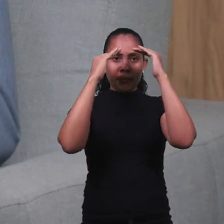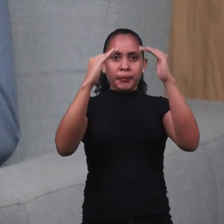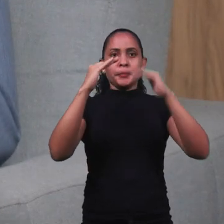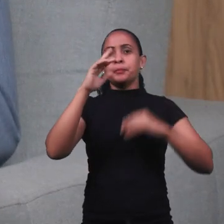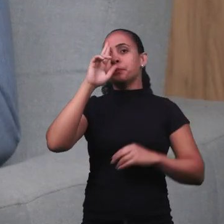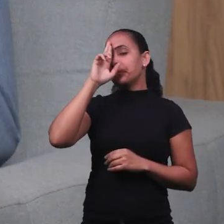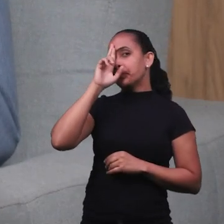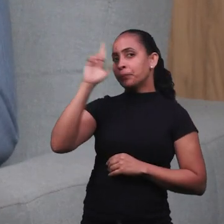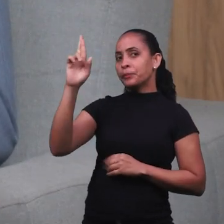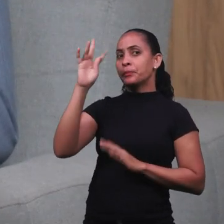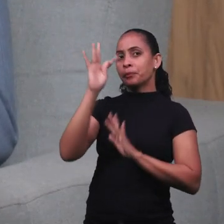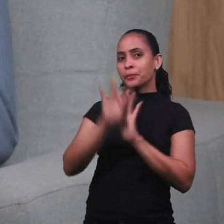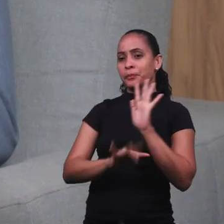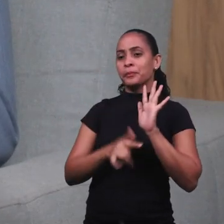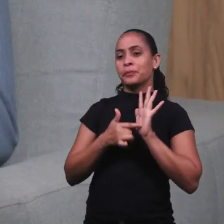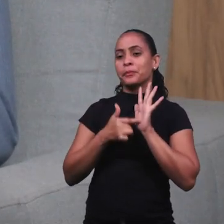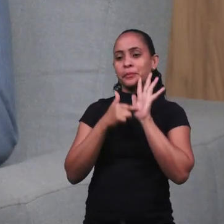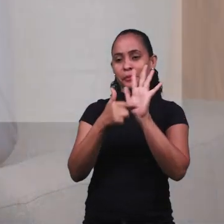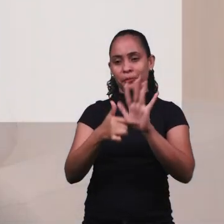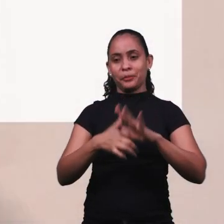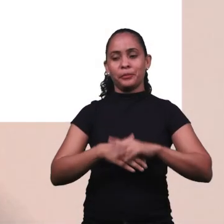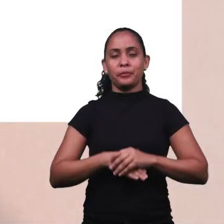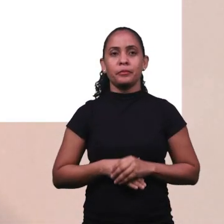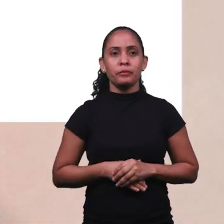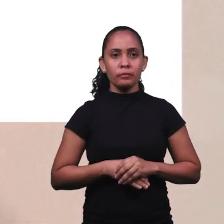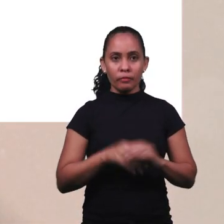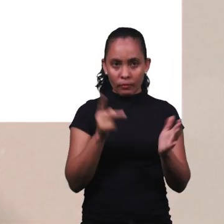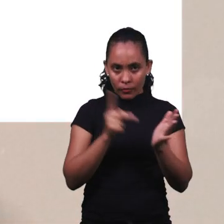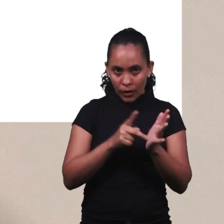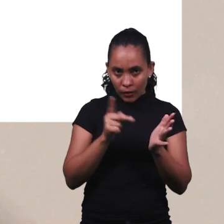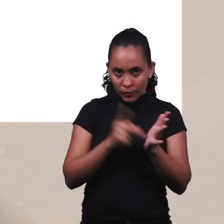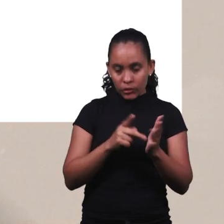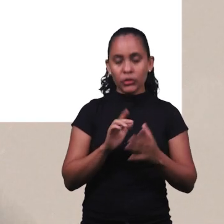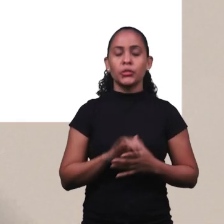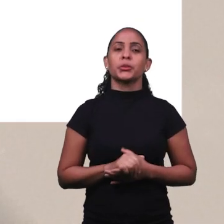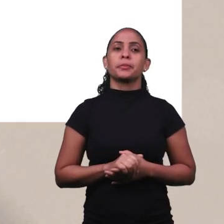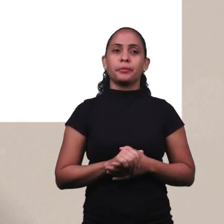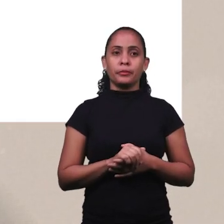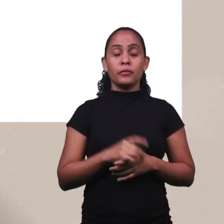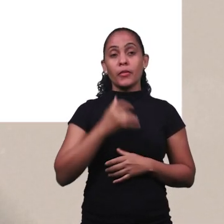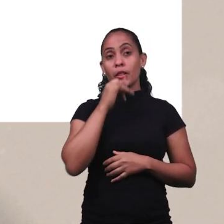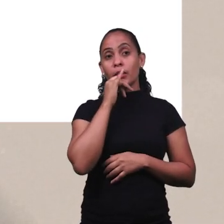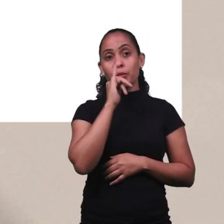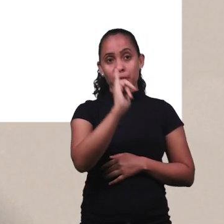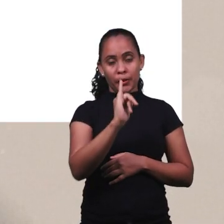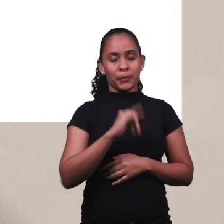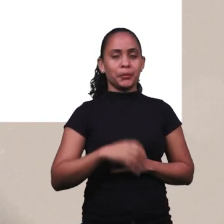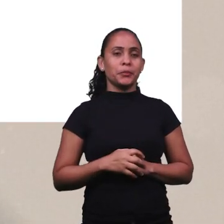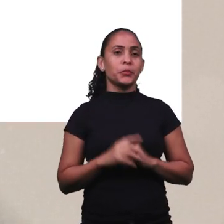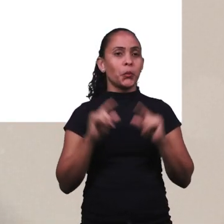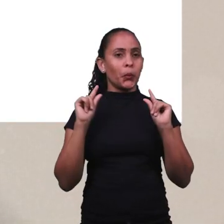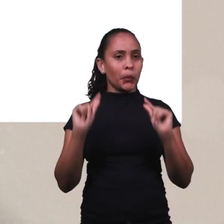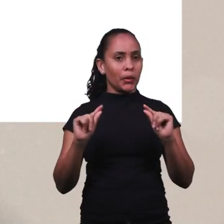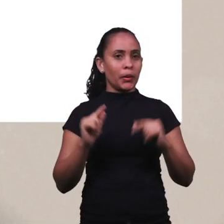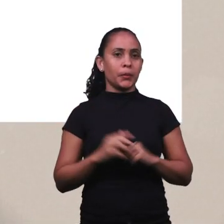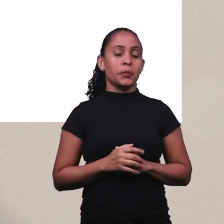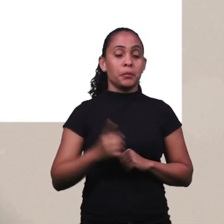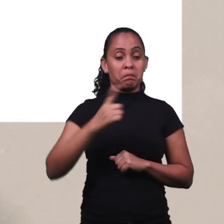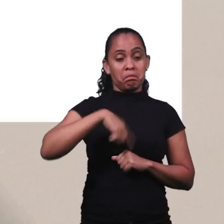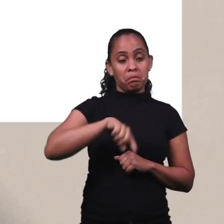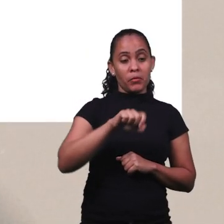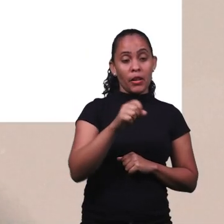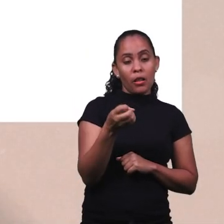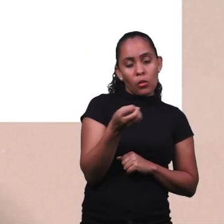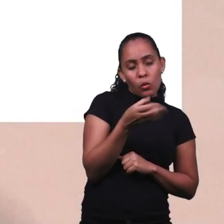Senhor. O texto diz assim: na verdade, te digo que, quando eras mais